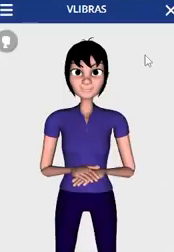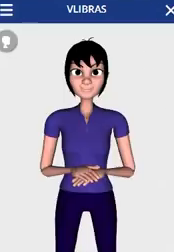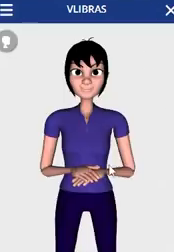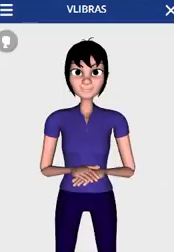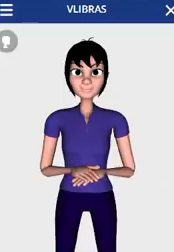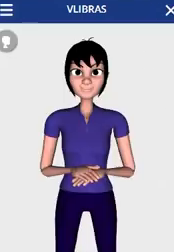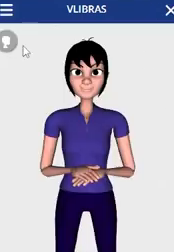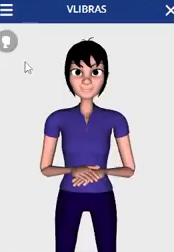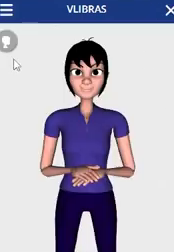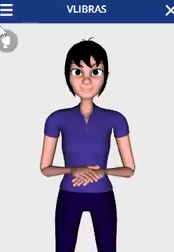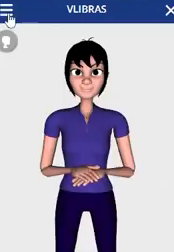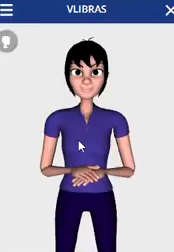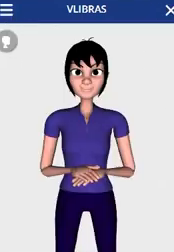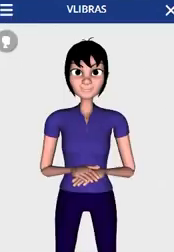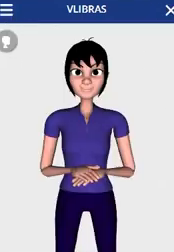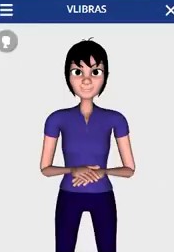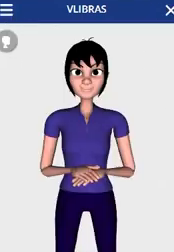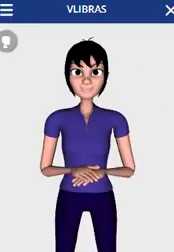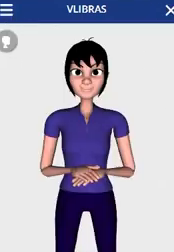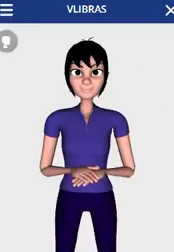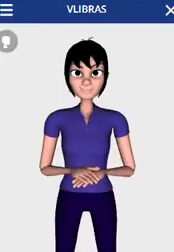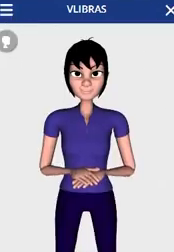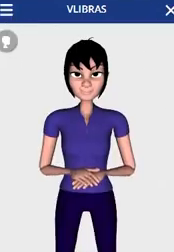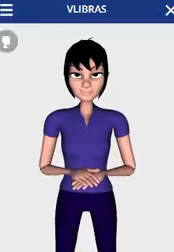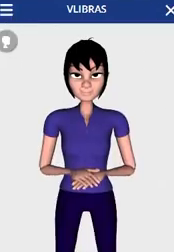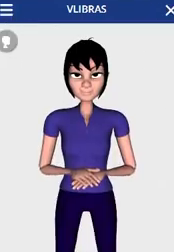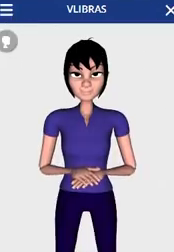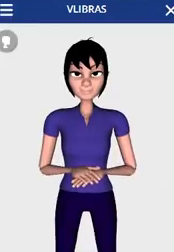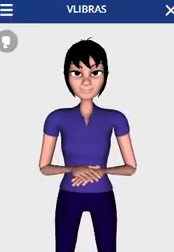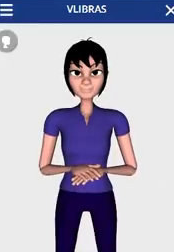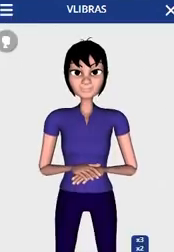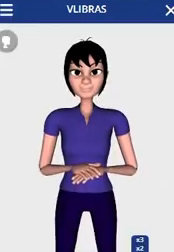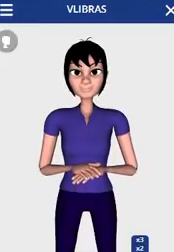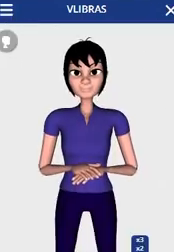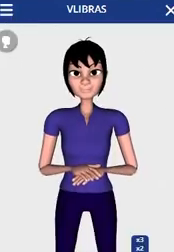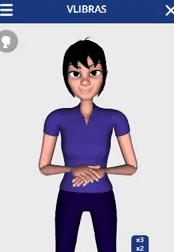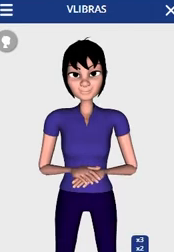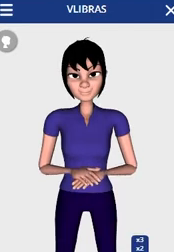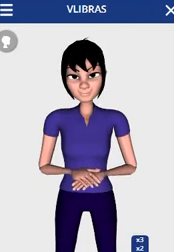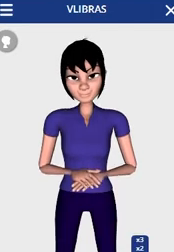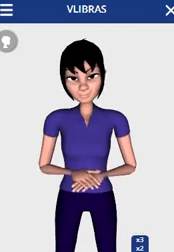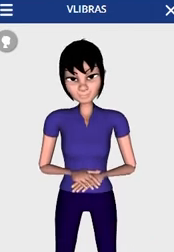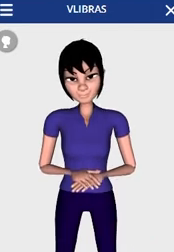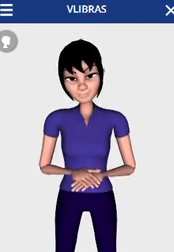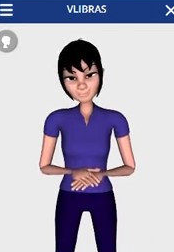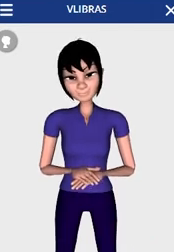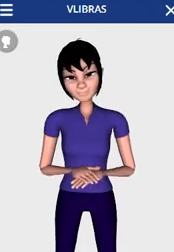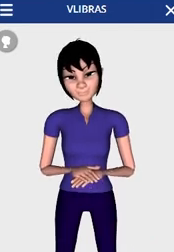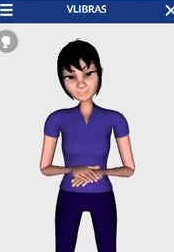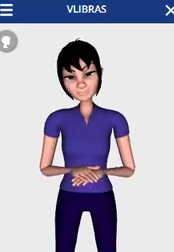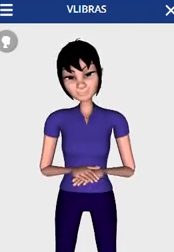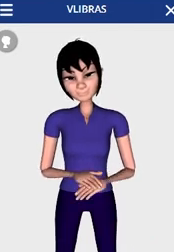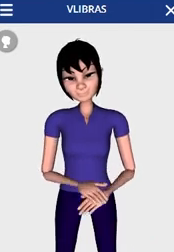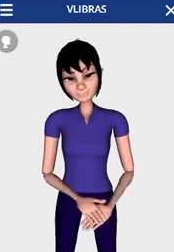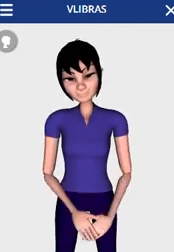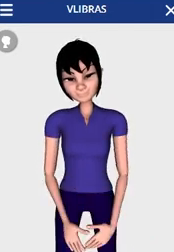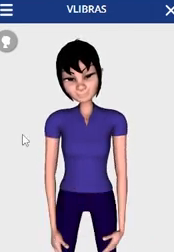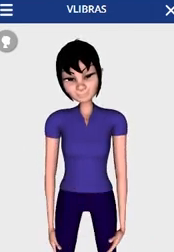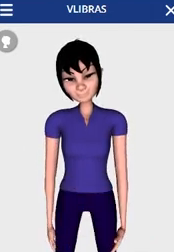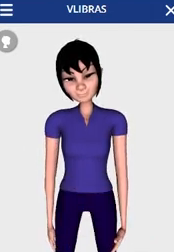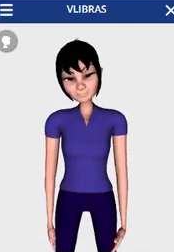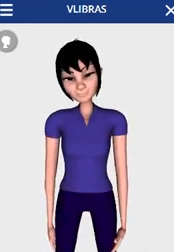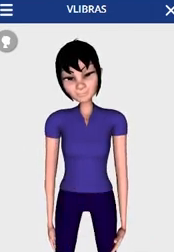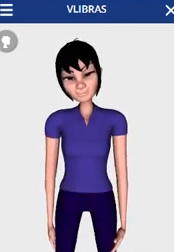e voltando aqui nós podemos também escolher a velocidade da tradução Então vamos começar